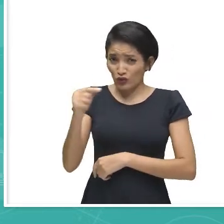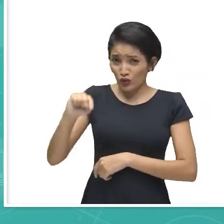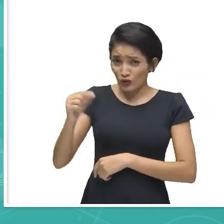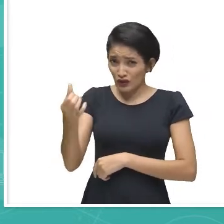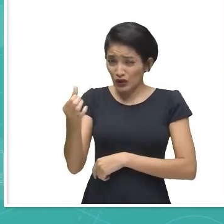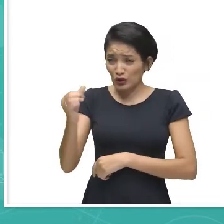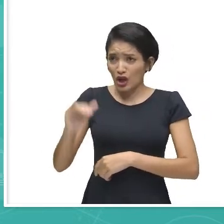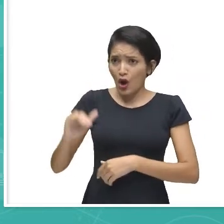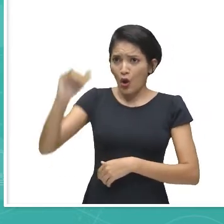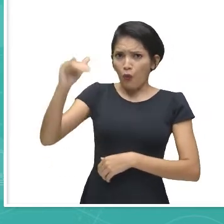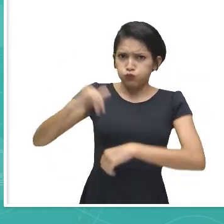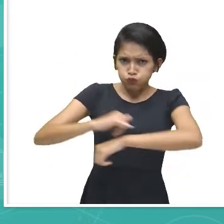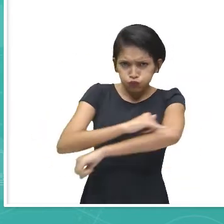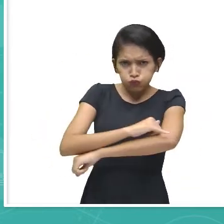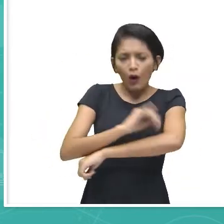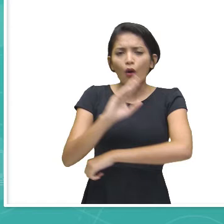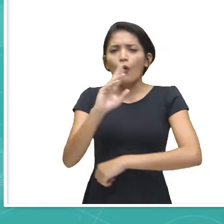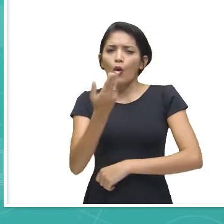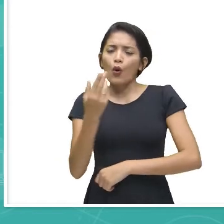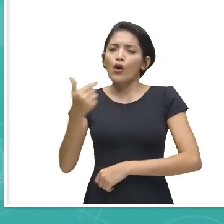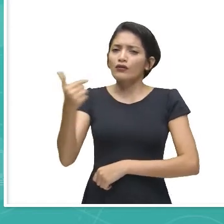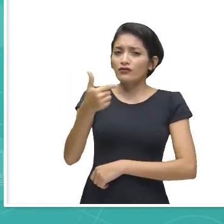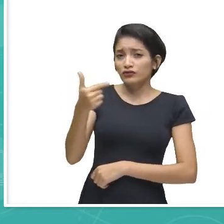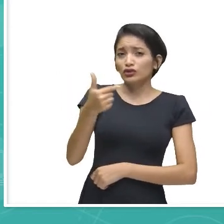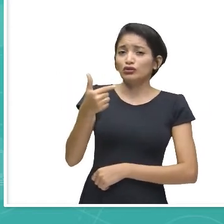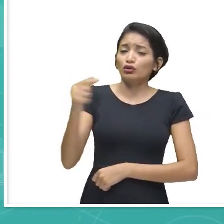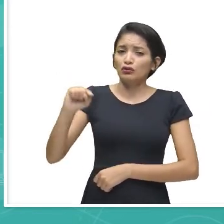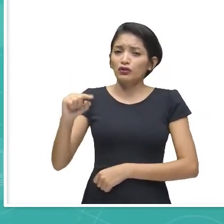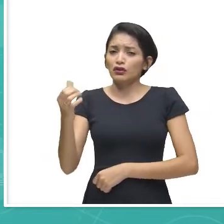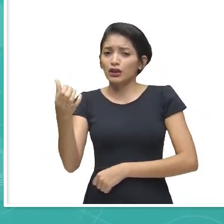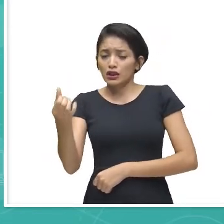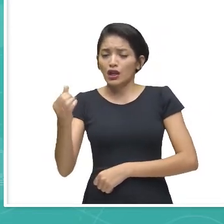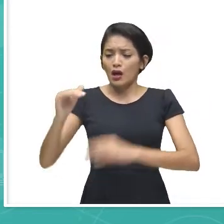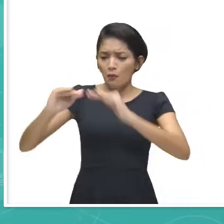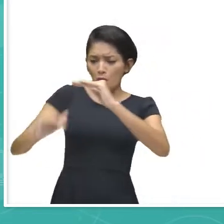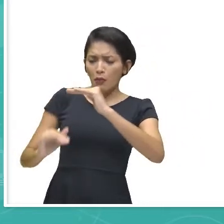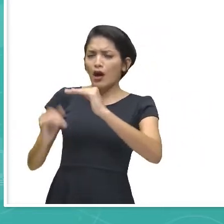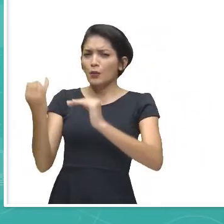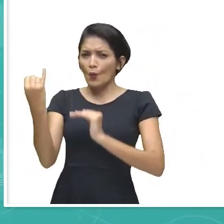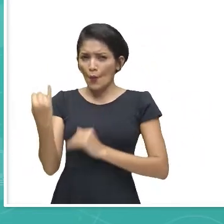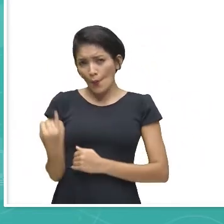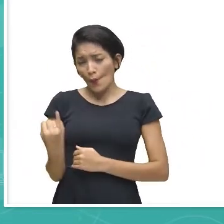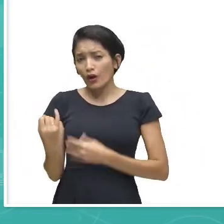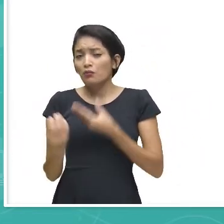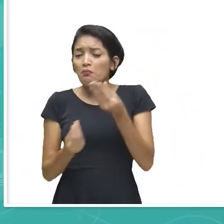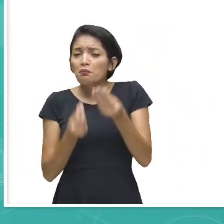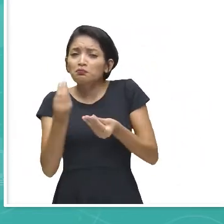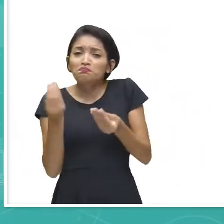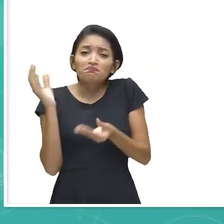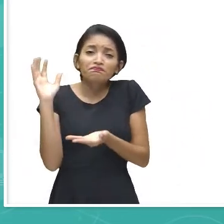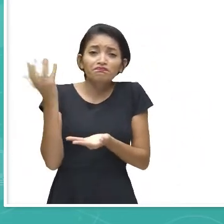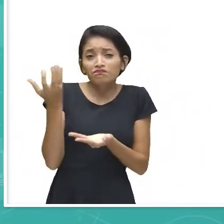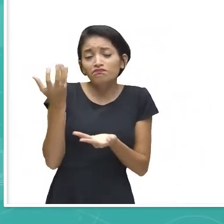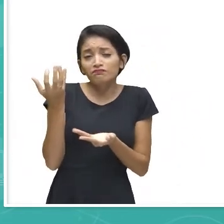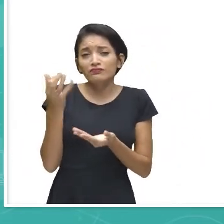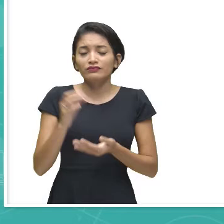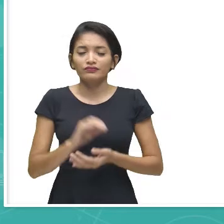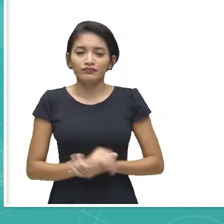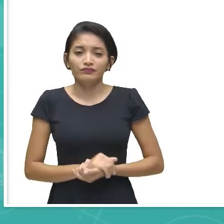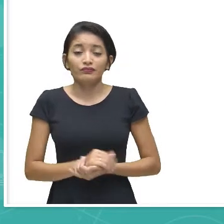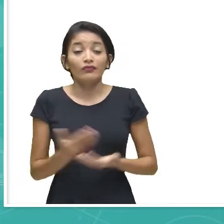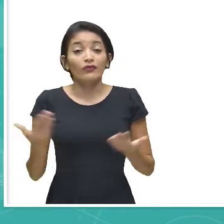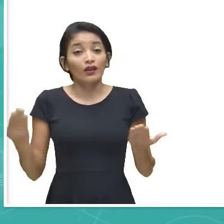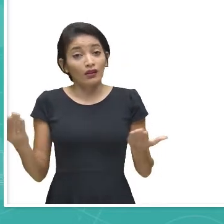peso dela, ou ela está 22 quilos abaixo do peso? Como é que funciona?